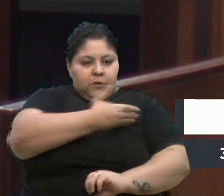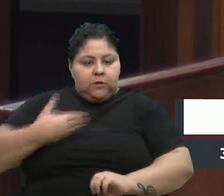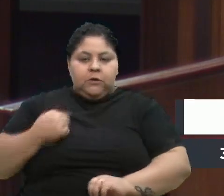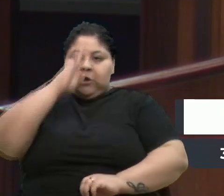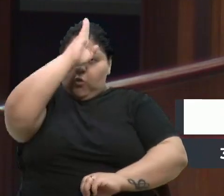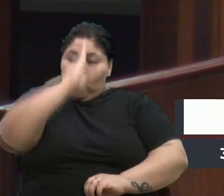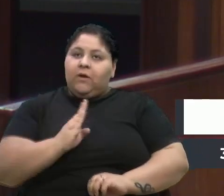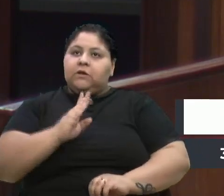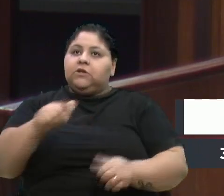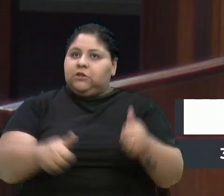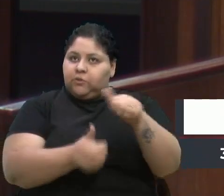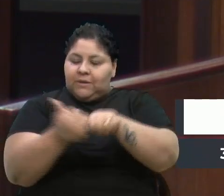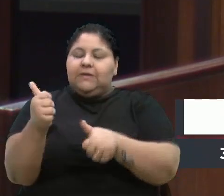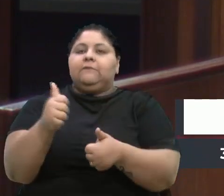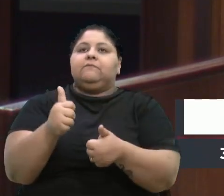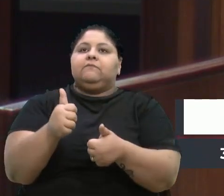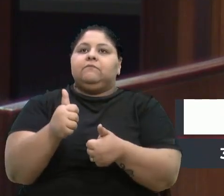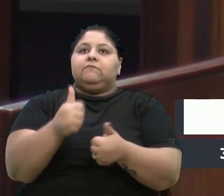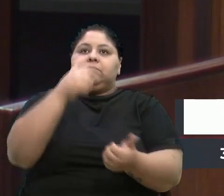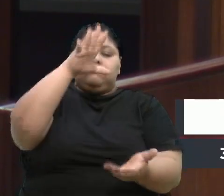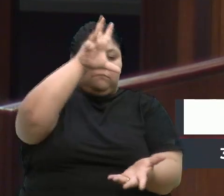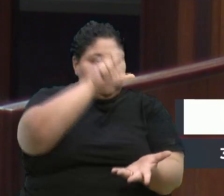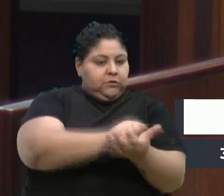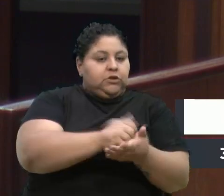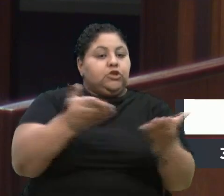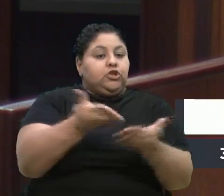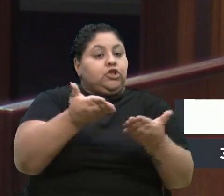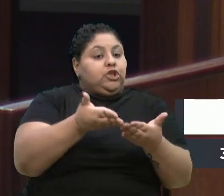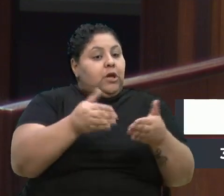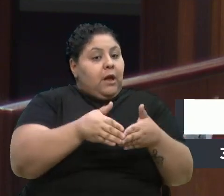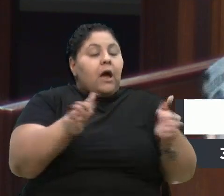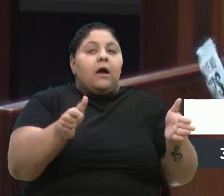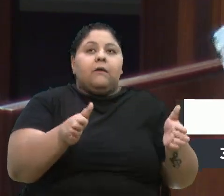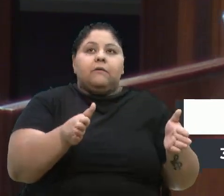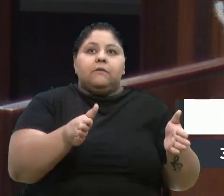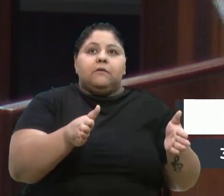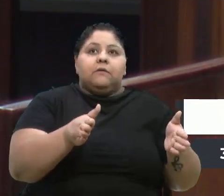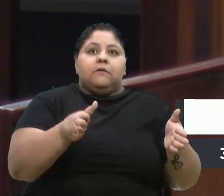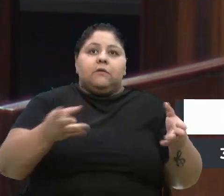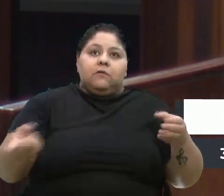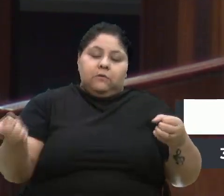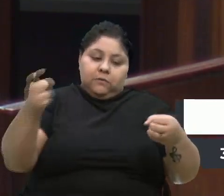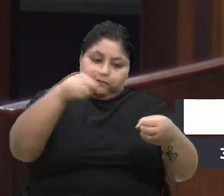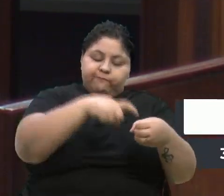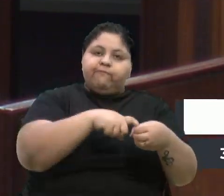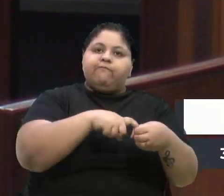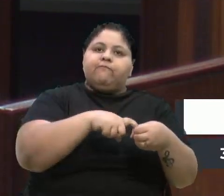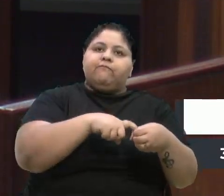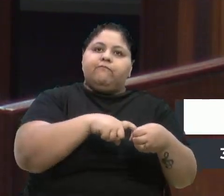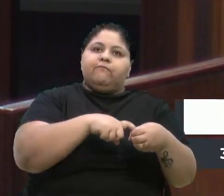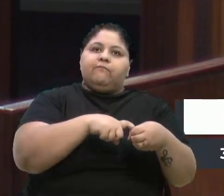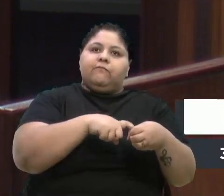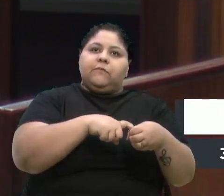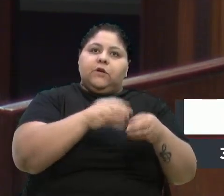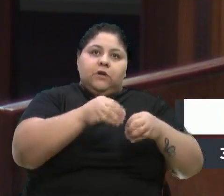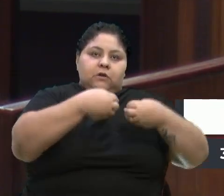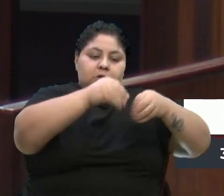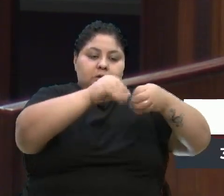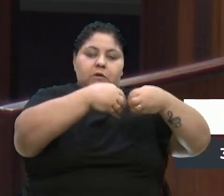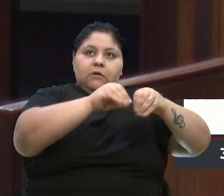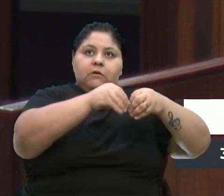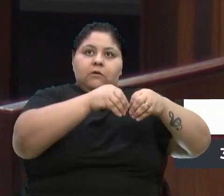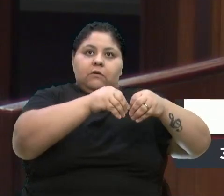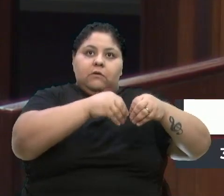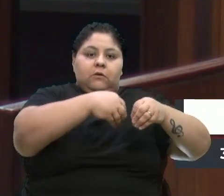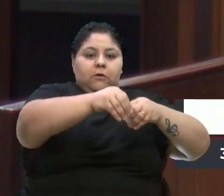de qualidade. As inscrições já estão abertas, e eu vim trazer esse folder, no qual deixei nas